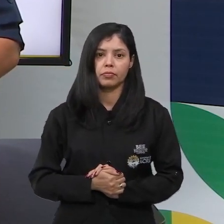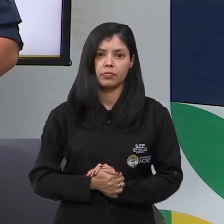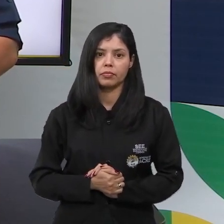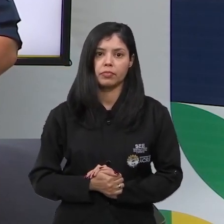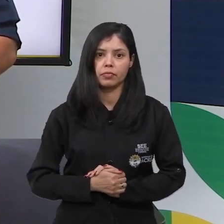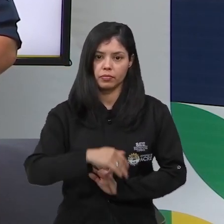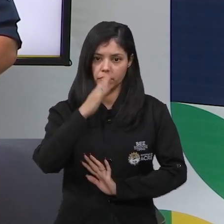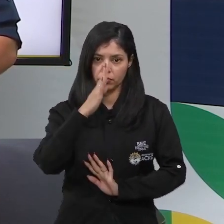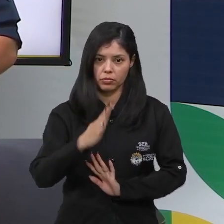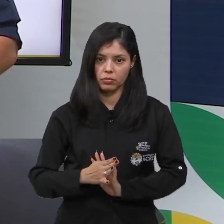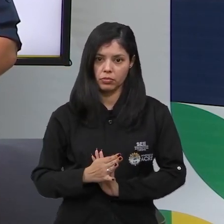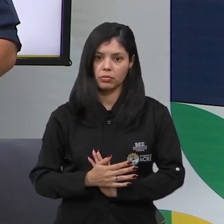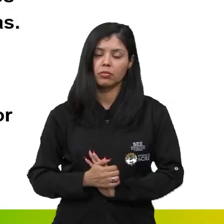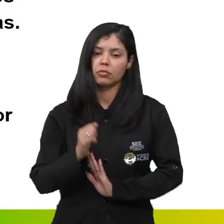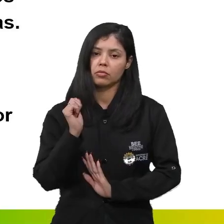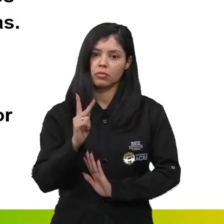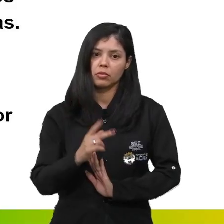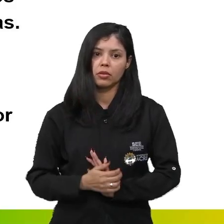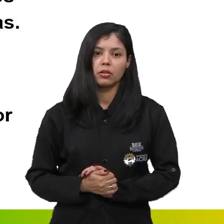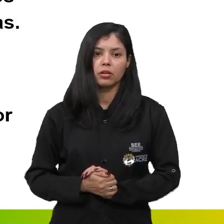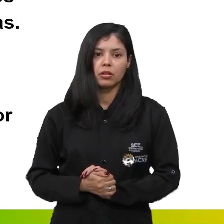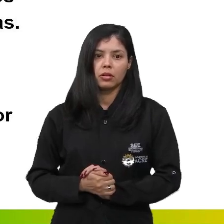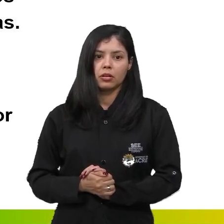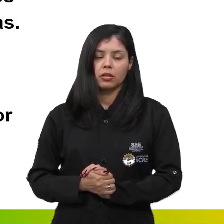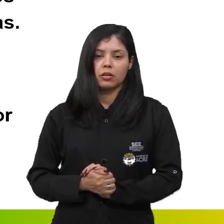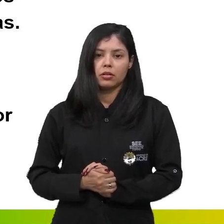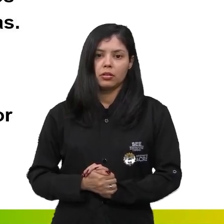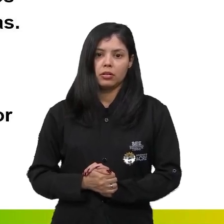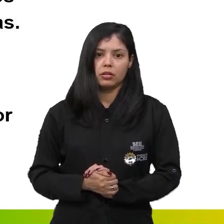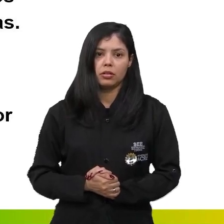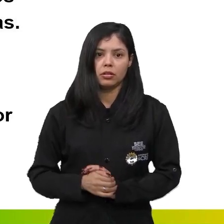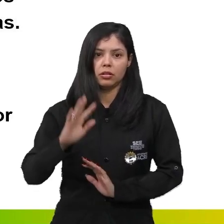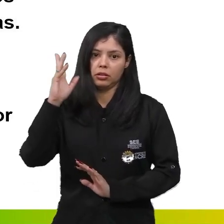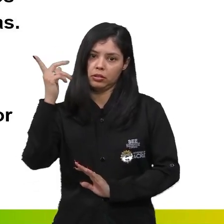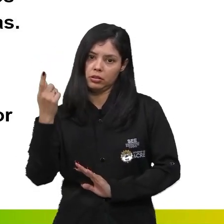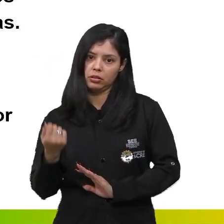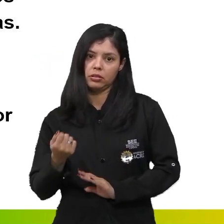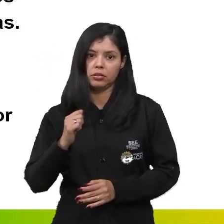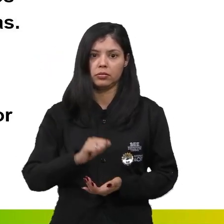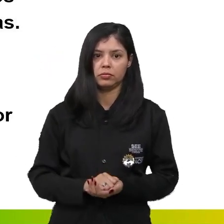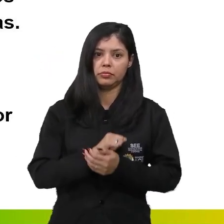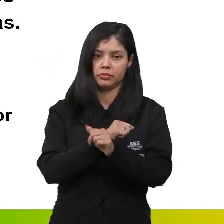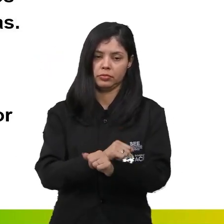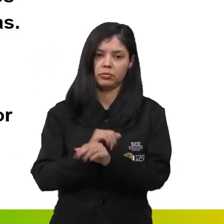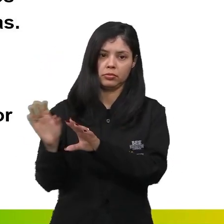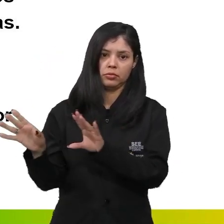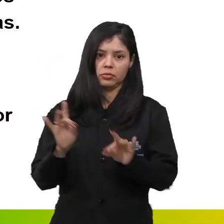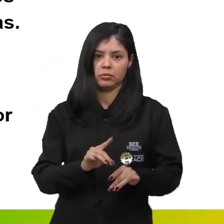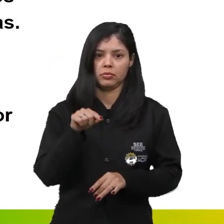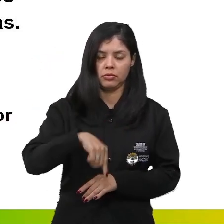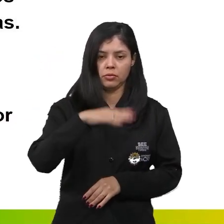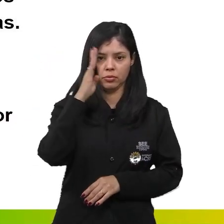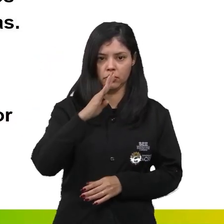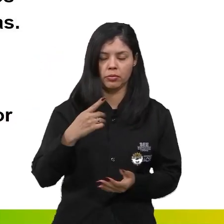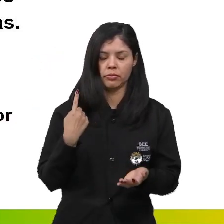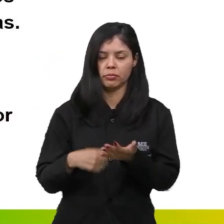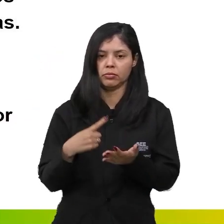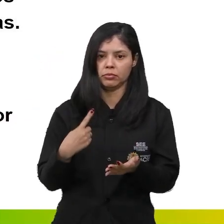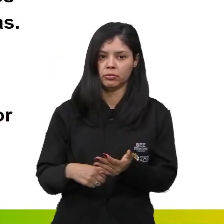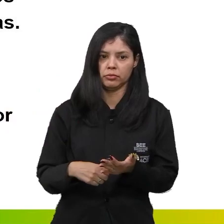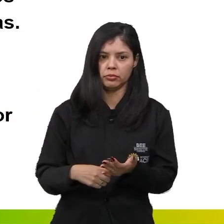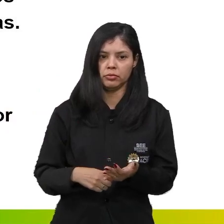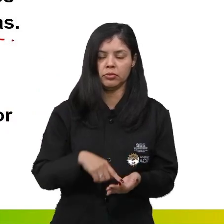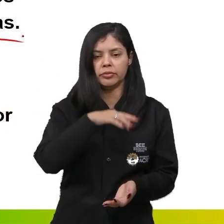para o Brasil. Ok? Os africanos escravizados eram trazidos para o Brasil